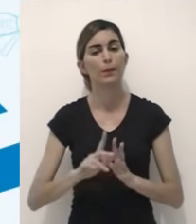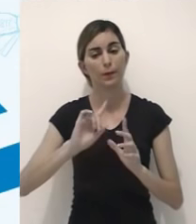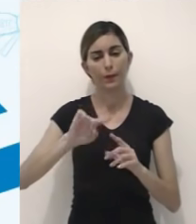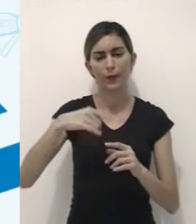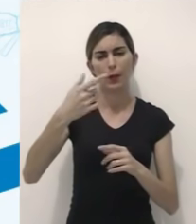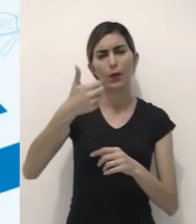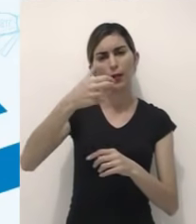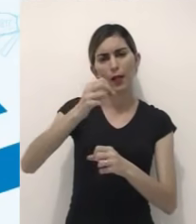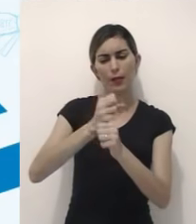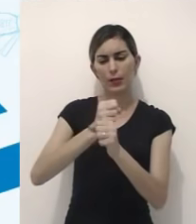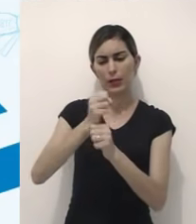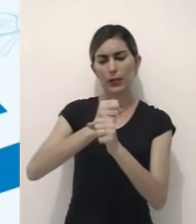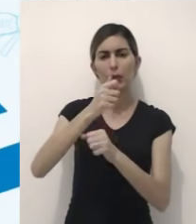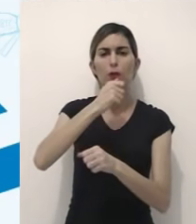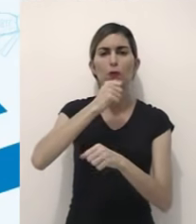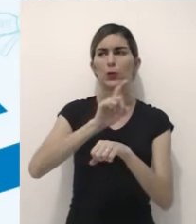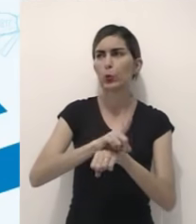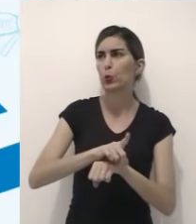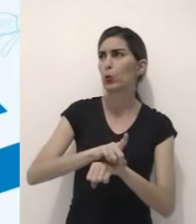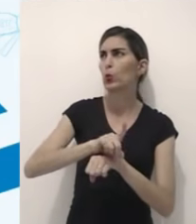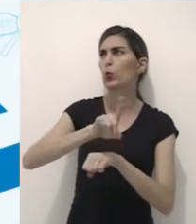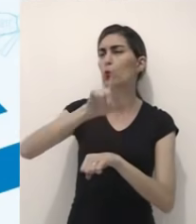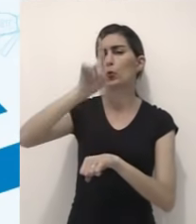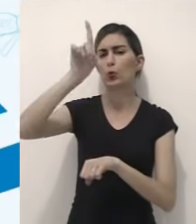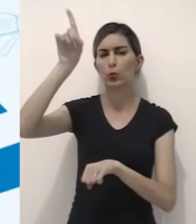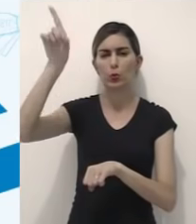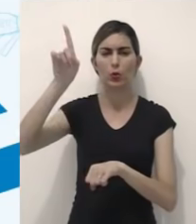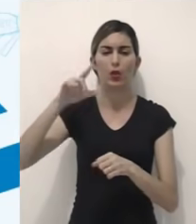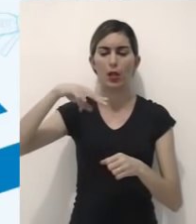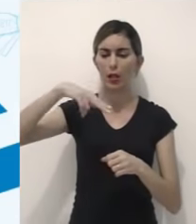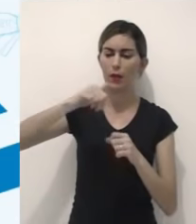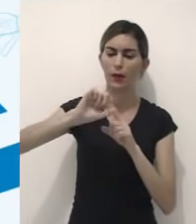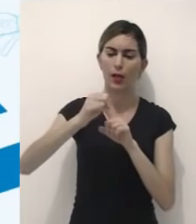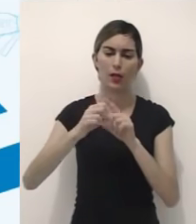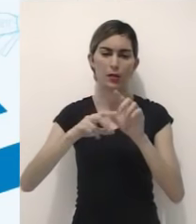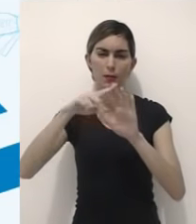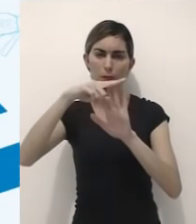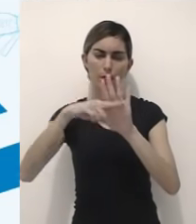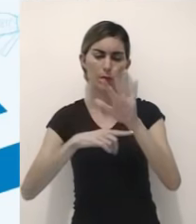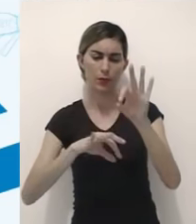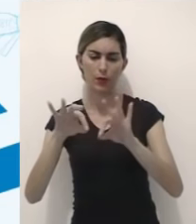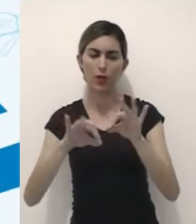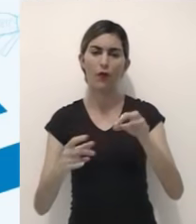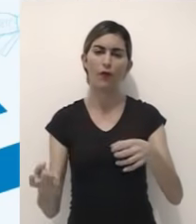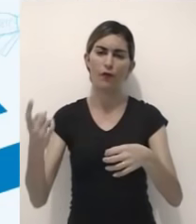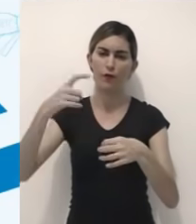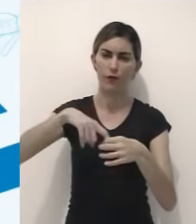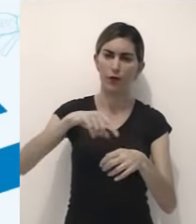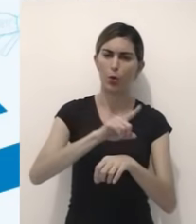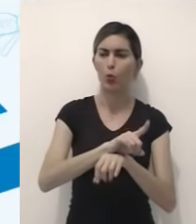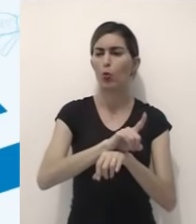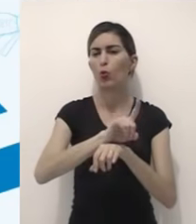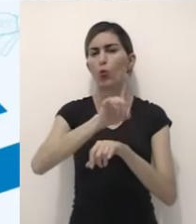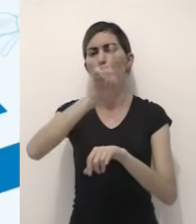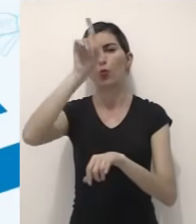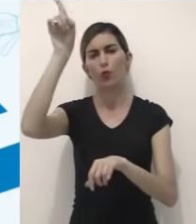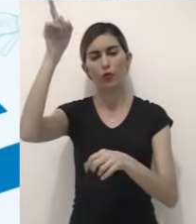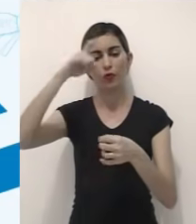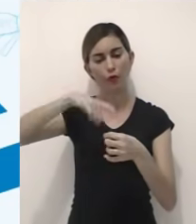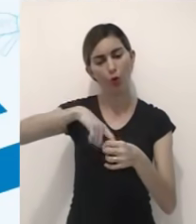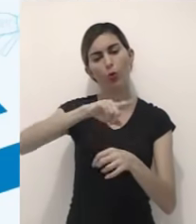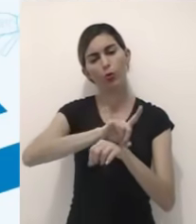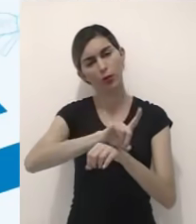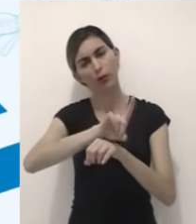realidade. Depois de 10 anos sem ir na Lua, a NASA está programando um retorno